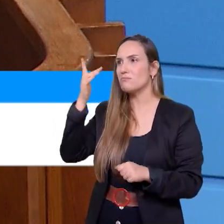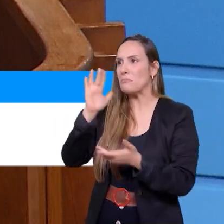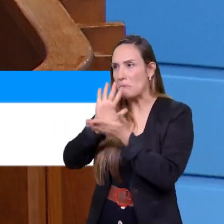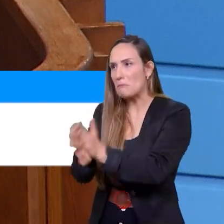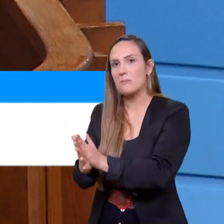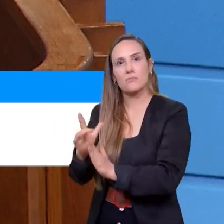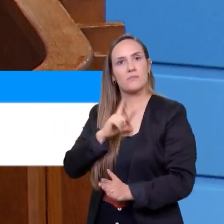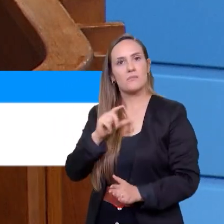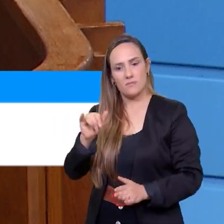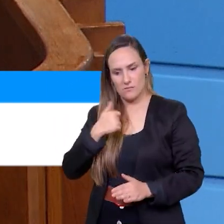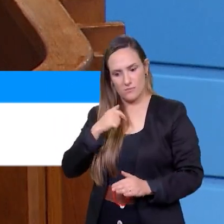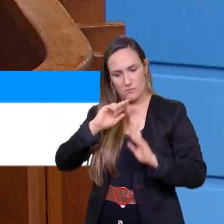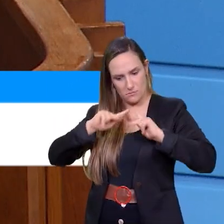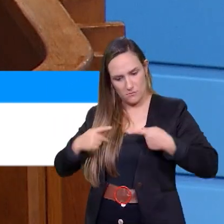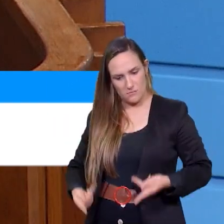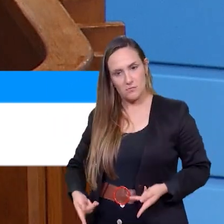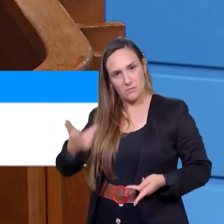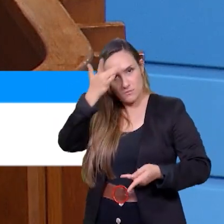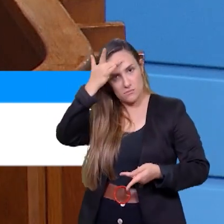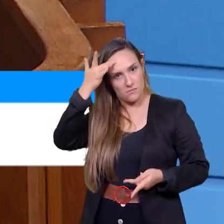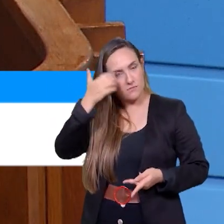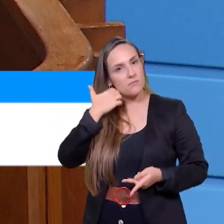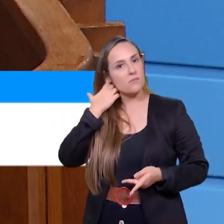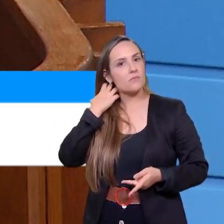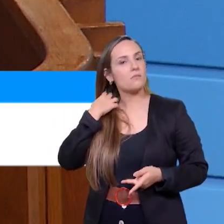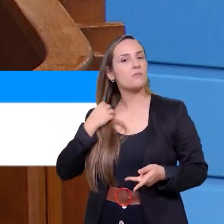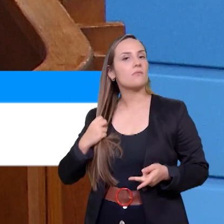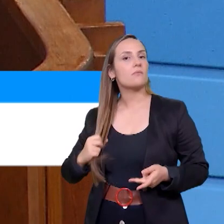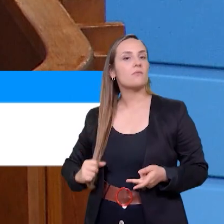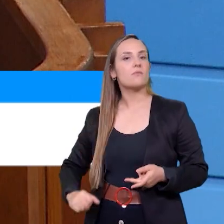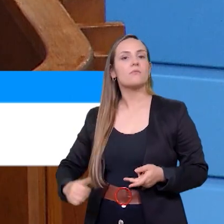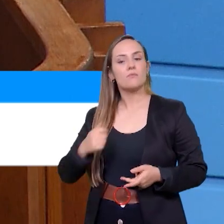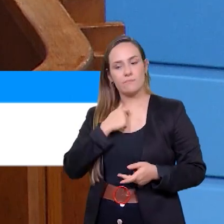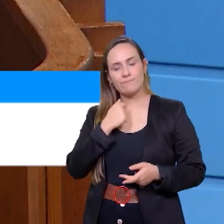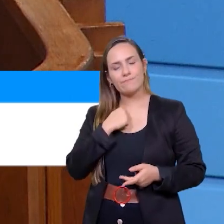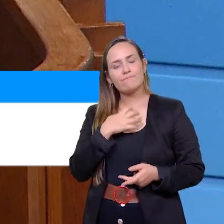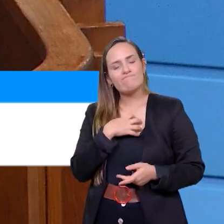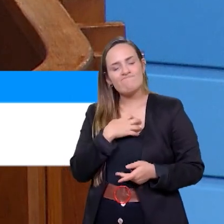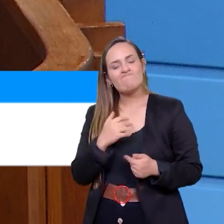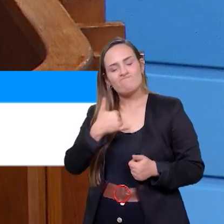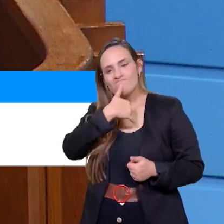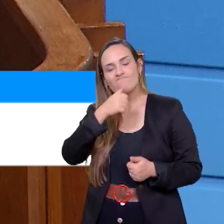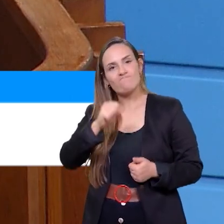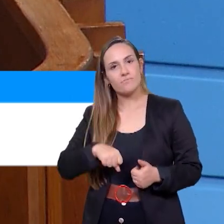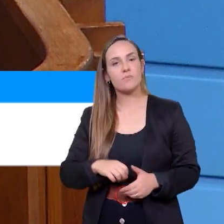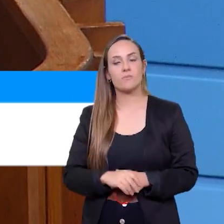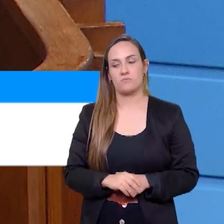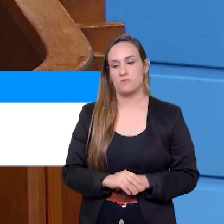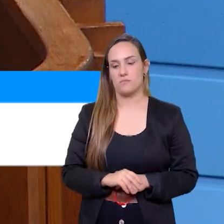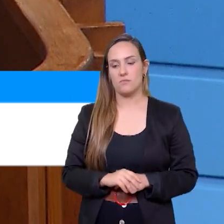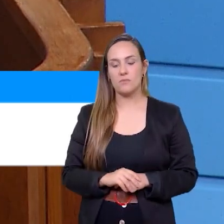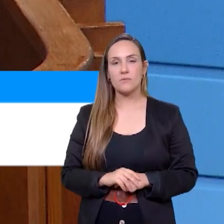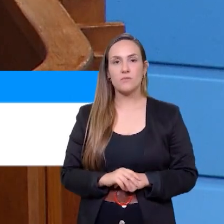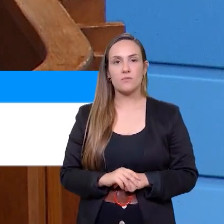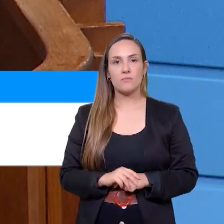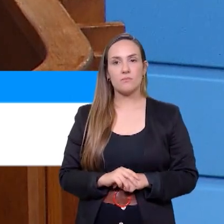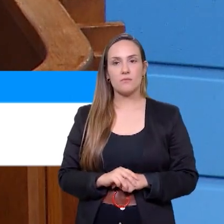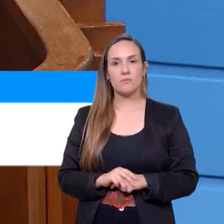preciso ser gente, porque se eu for gente, eu vou ser capaz de sentir essa dor.